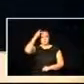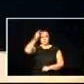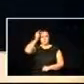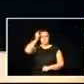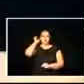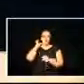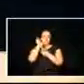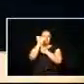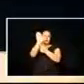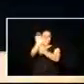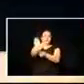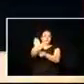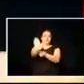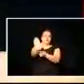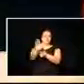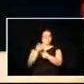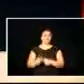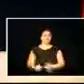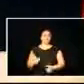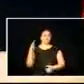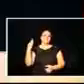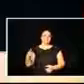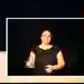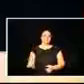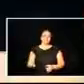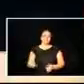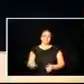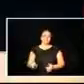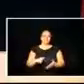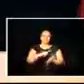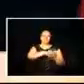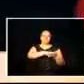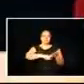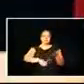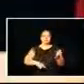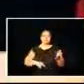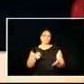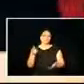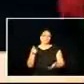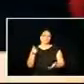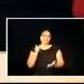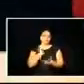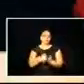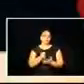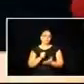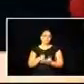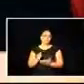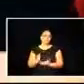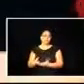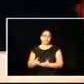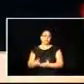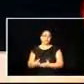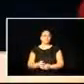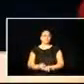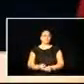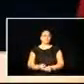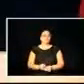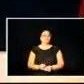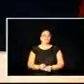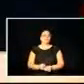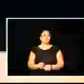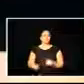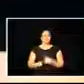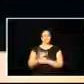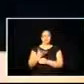de despesas. Ele está criando despesas no município e não aponta a origem dos